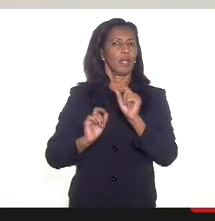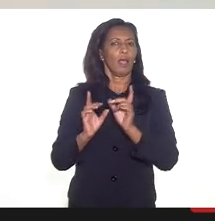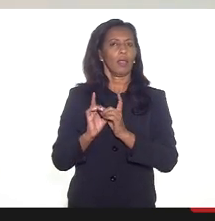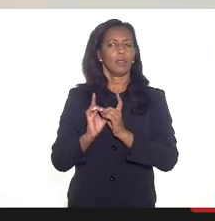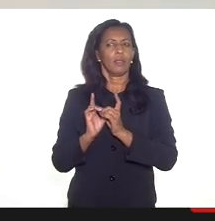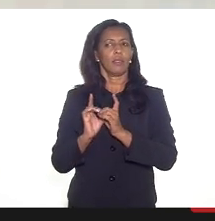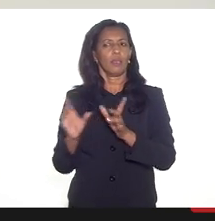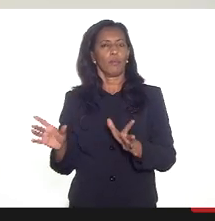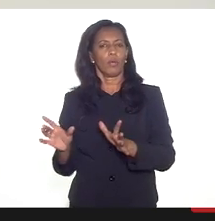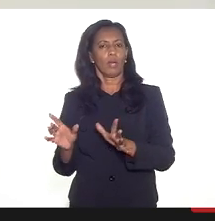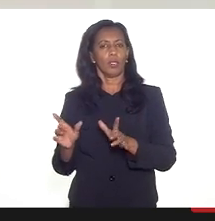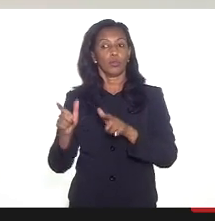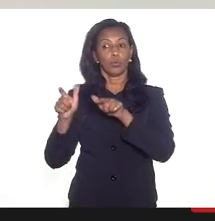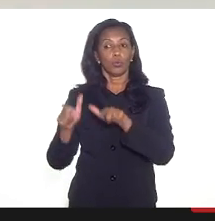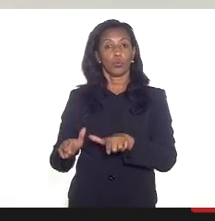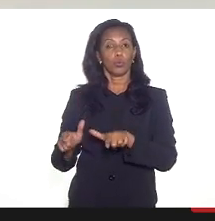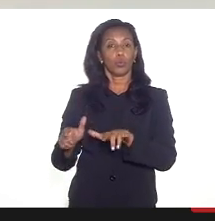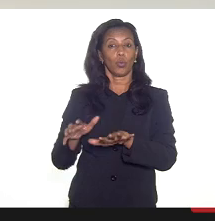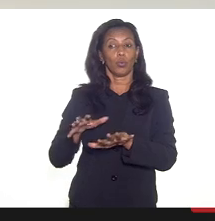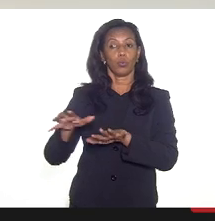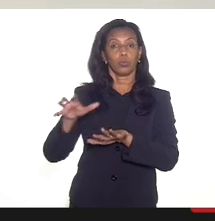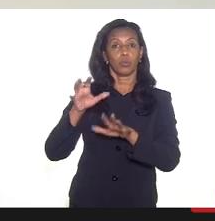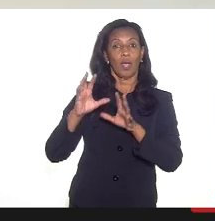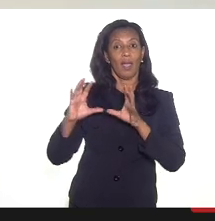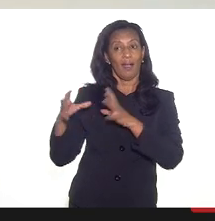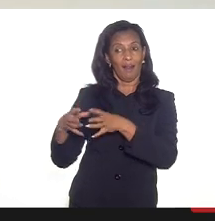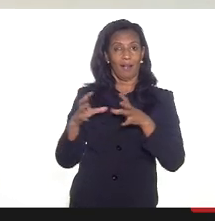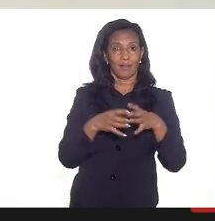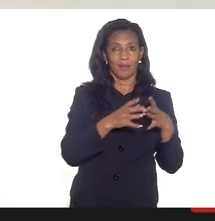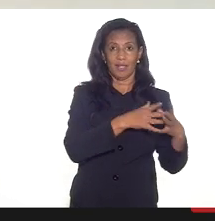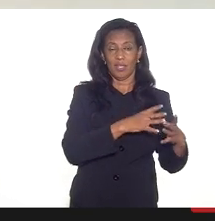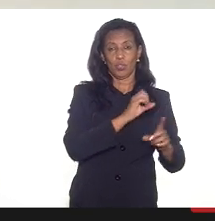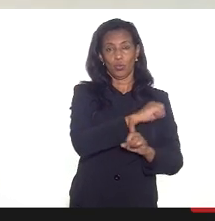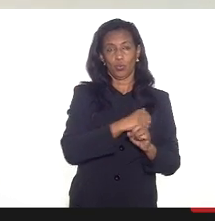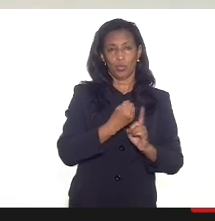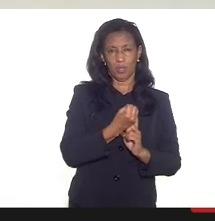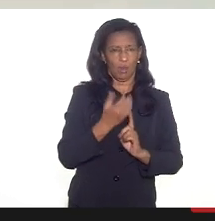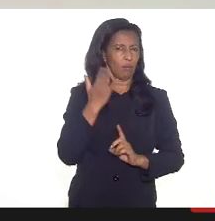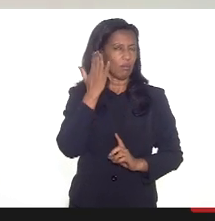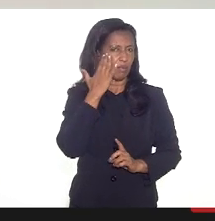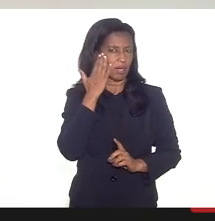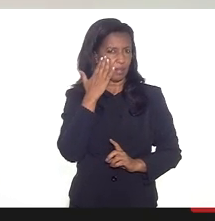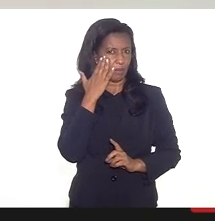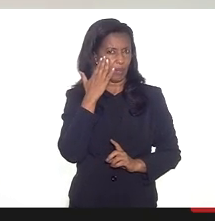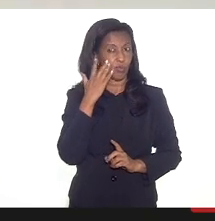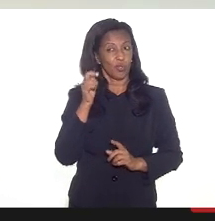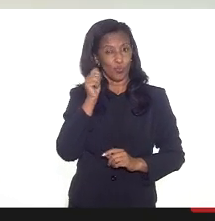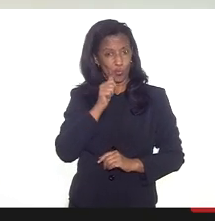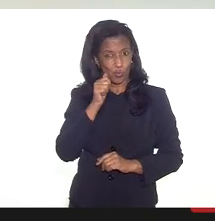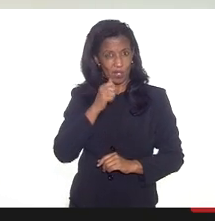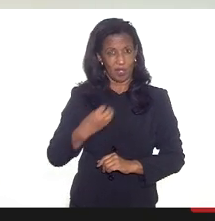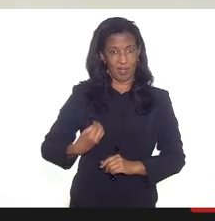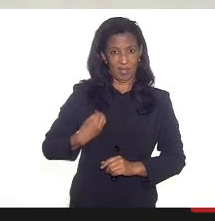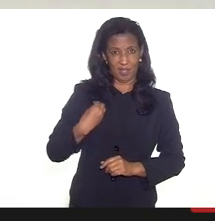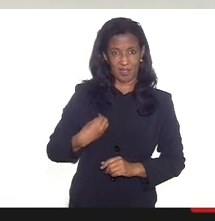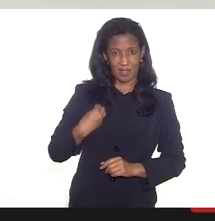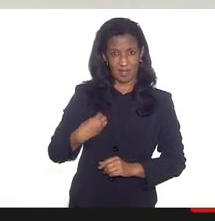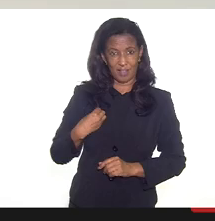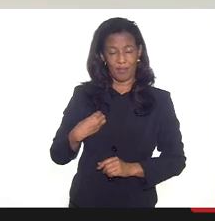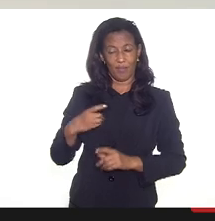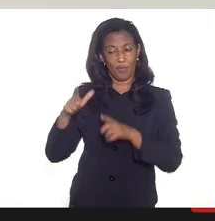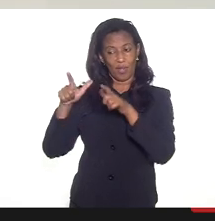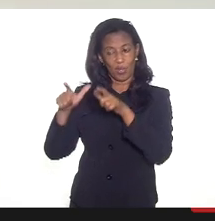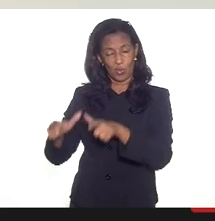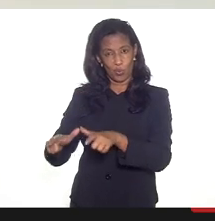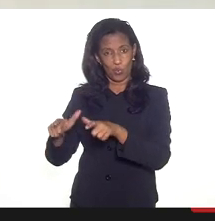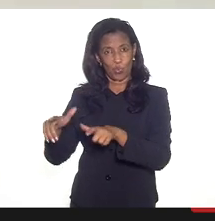democrática, que se diz, está em todas as classes sociais. Mas nós sabemos que as mulheres que moram em regiões menos favorecidas,